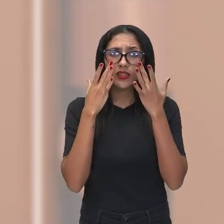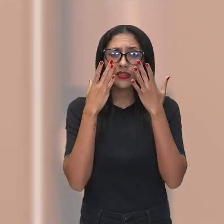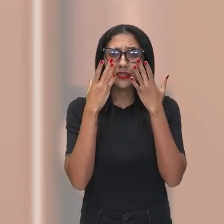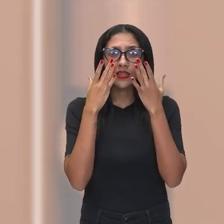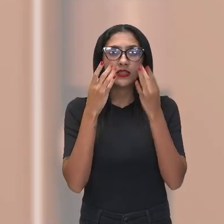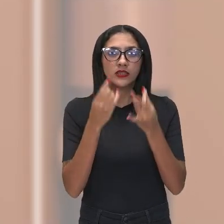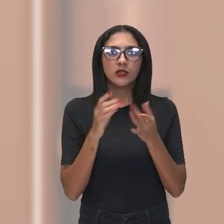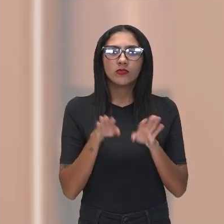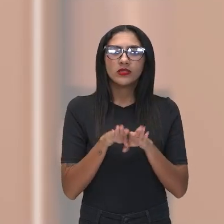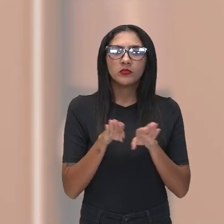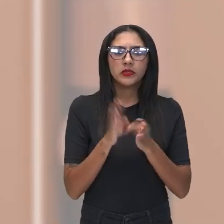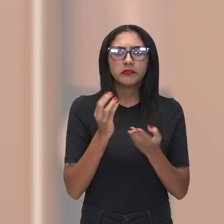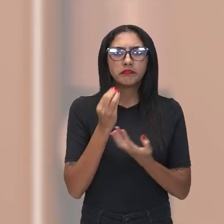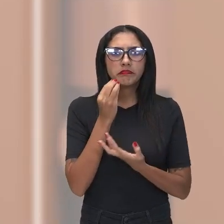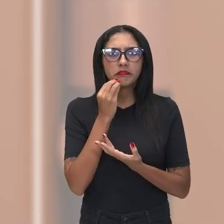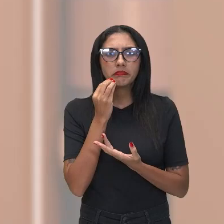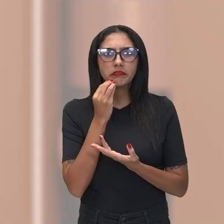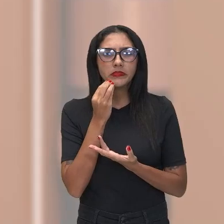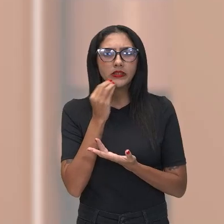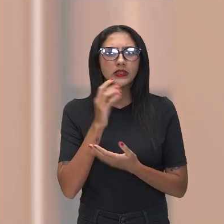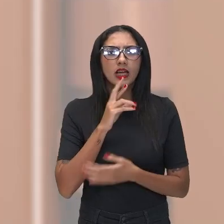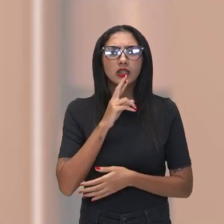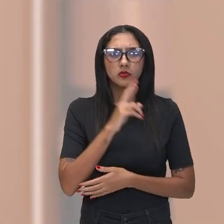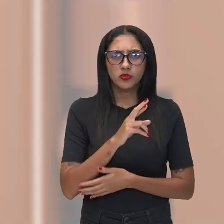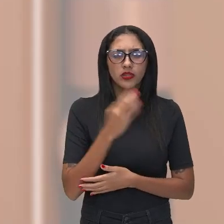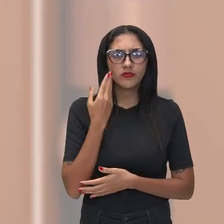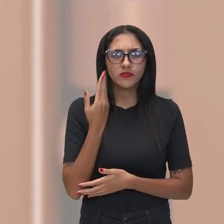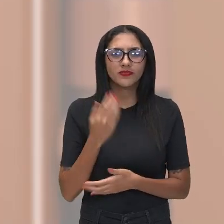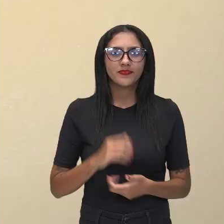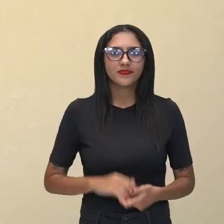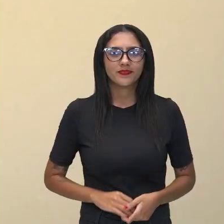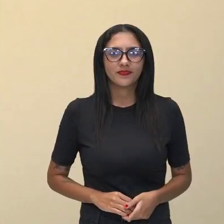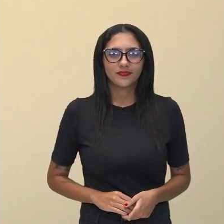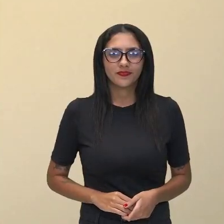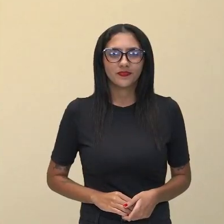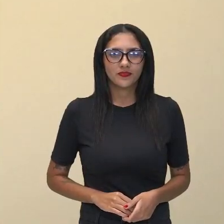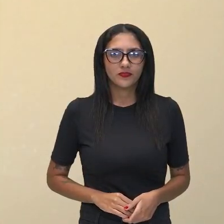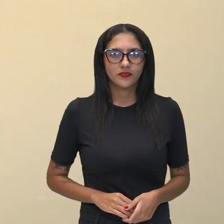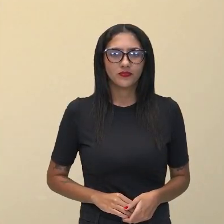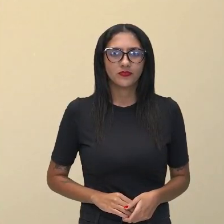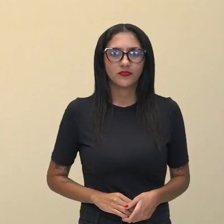e tentem responder aí antes da gente voltar para os comentários. Vamos lá.